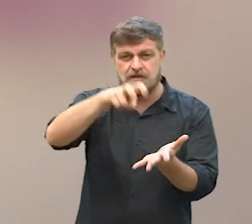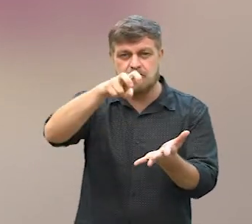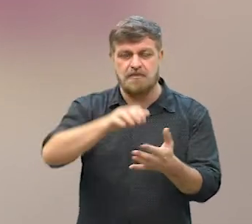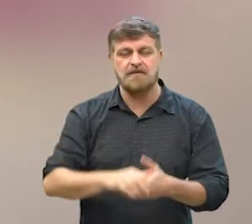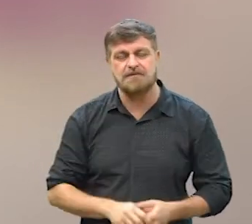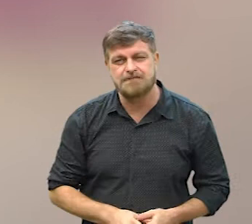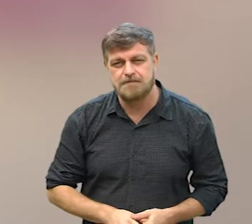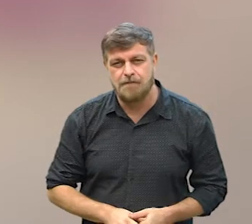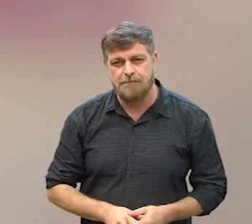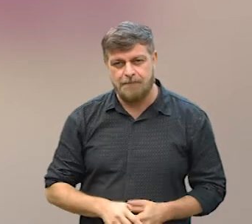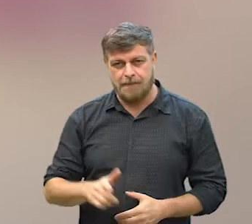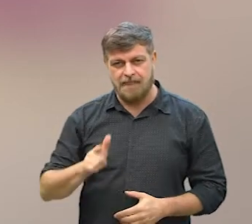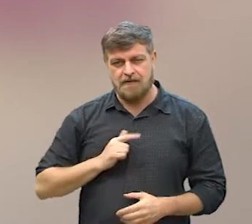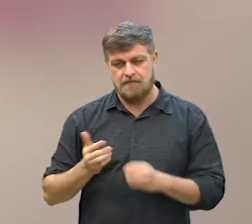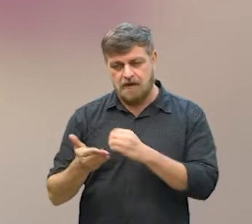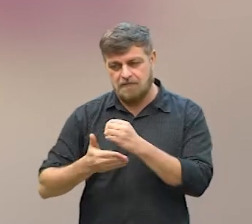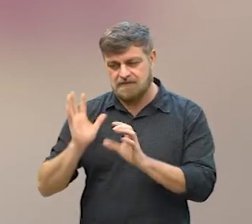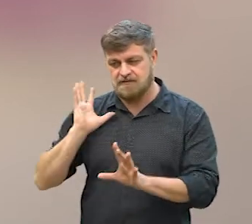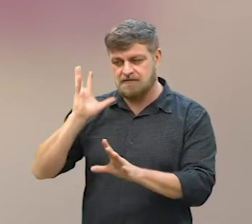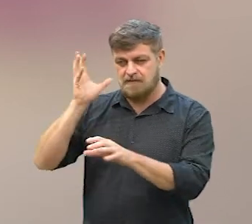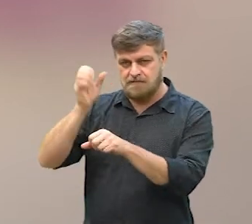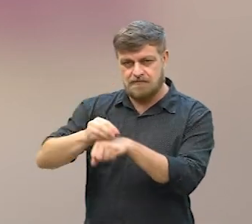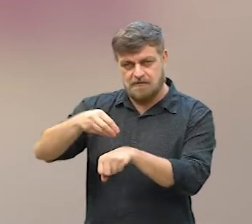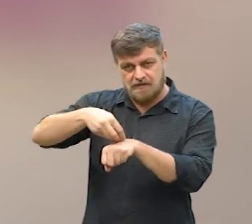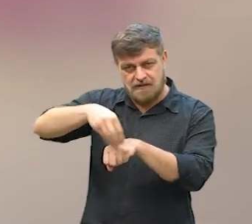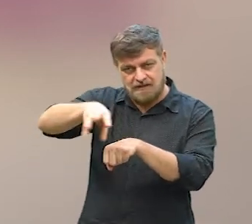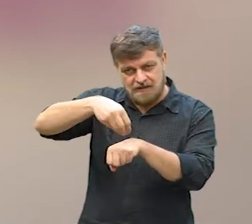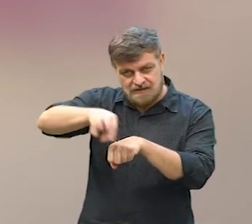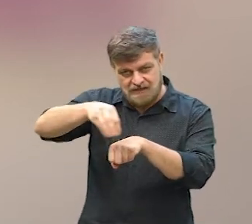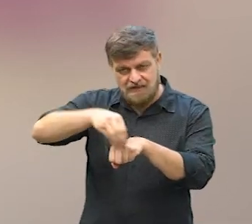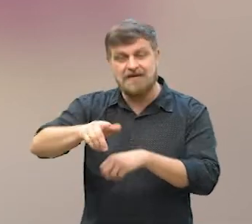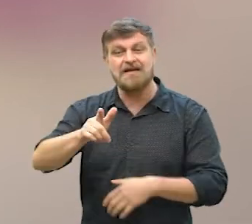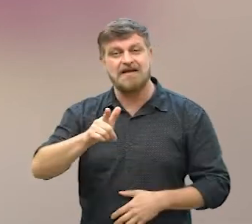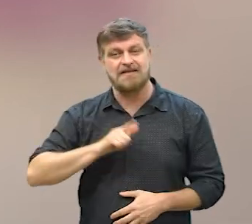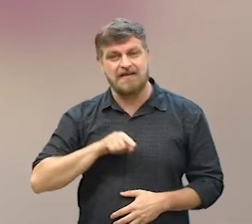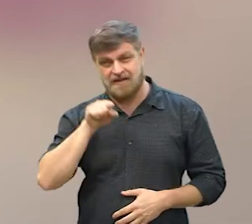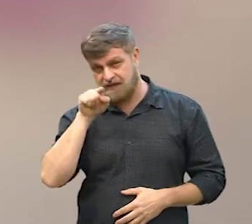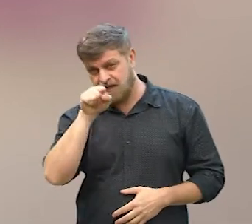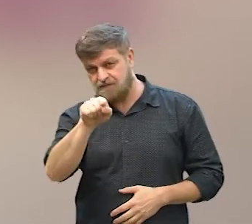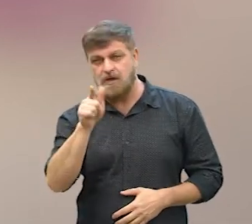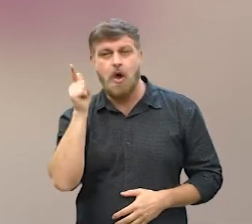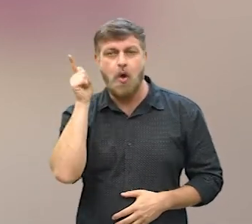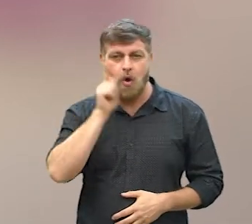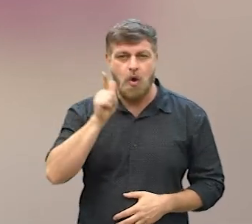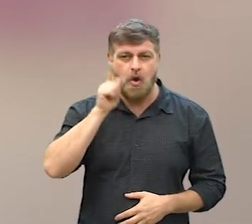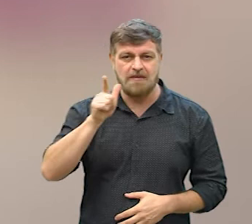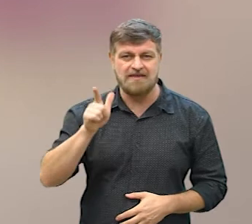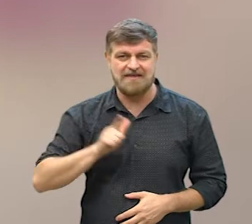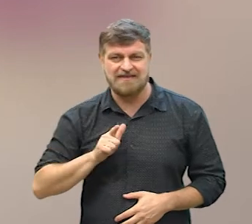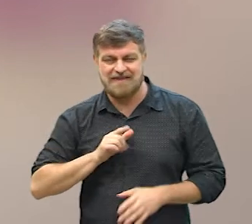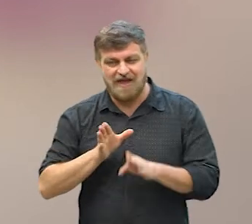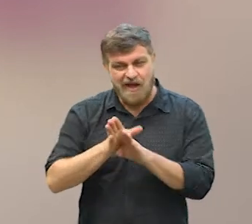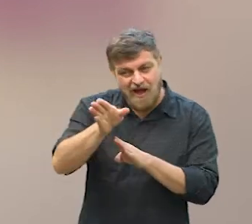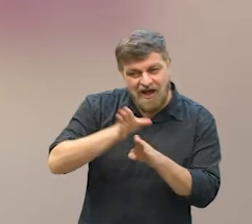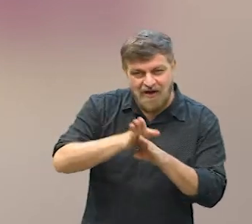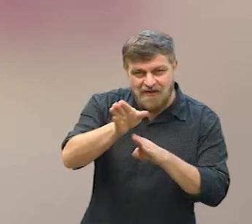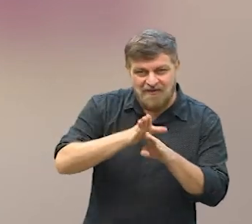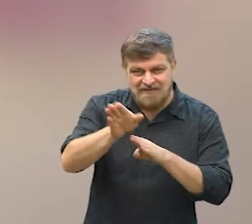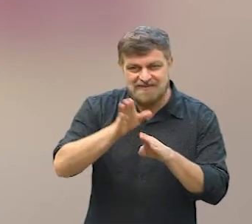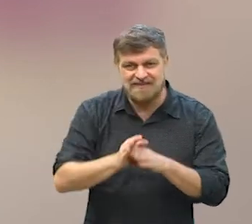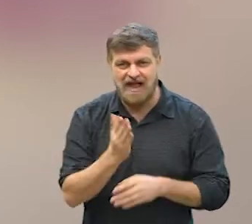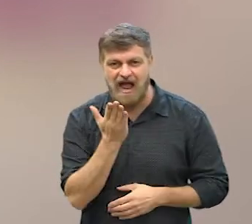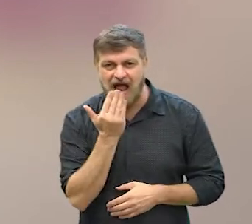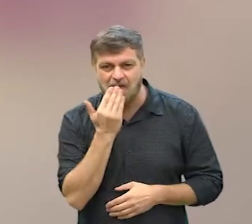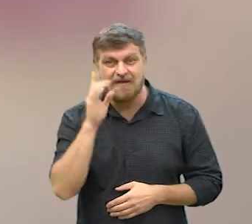manhã novamente. Então, basicamente, com essas dicas, traz aí para vocês mais ou menos nortear, né, o que vocês